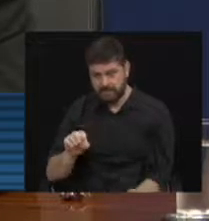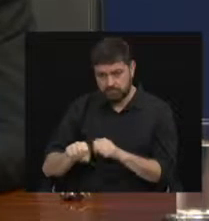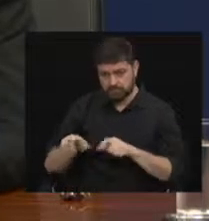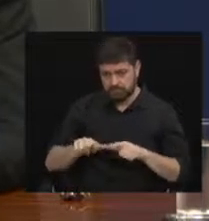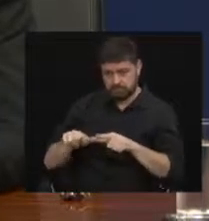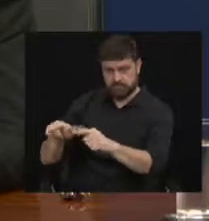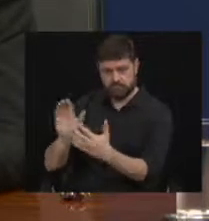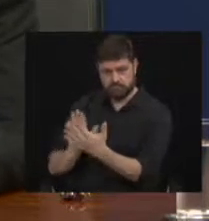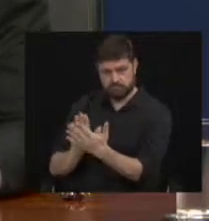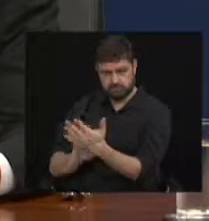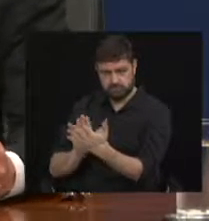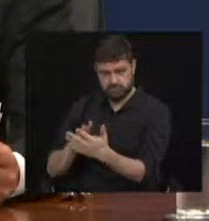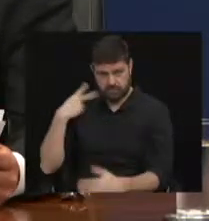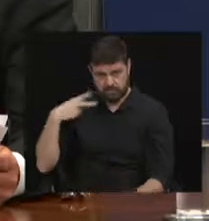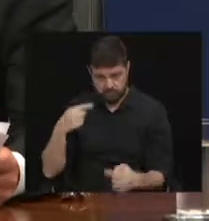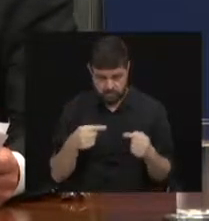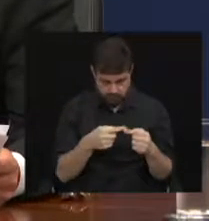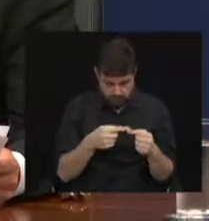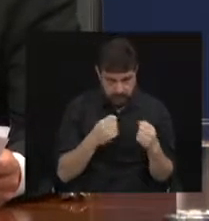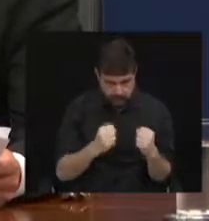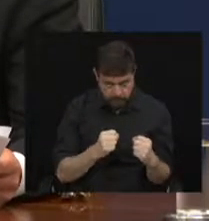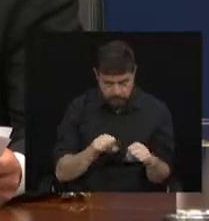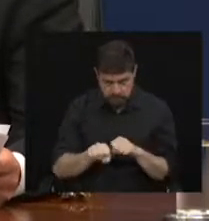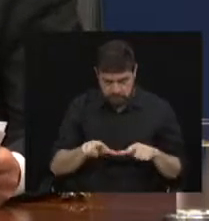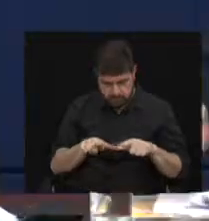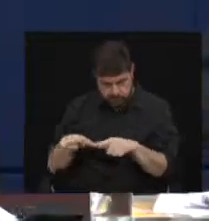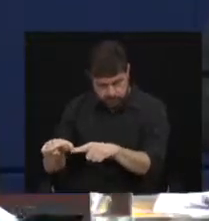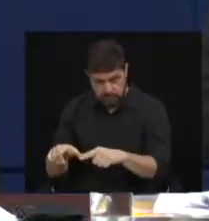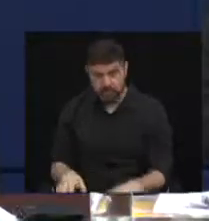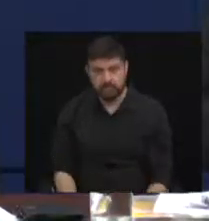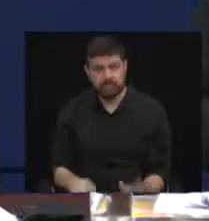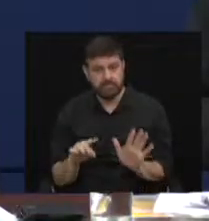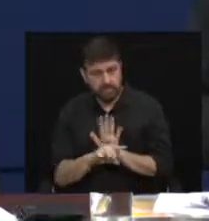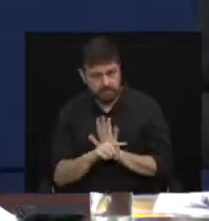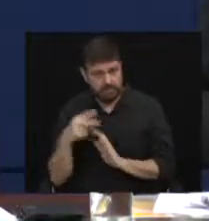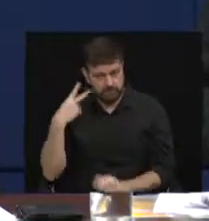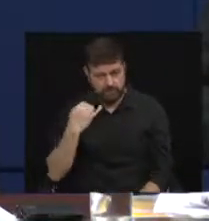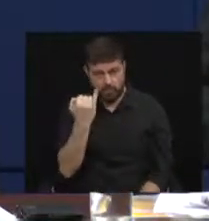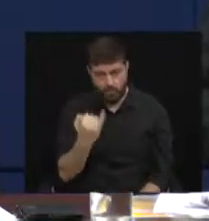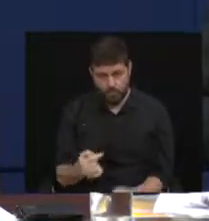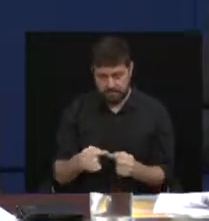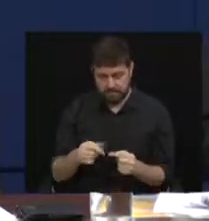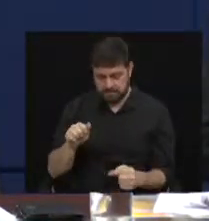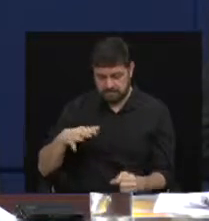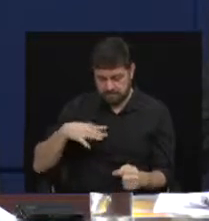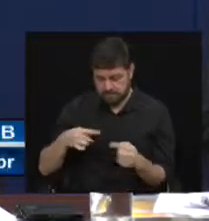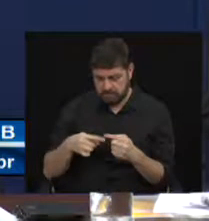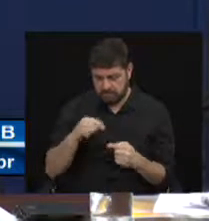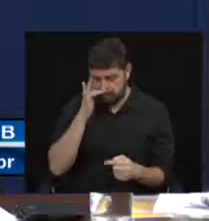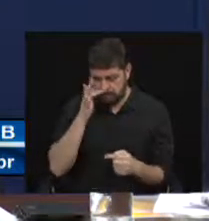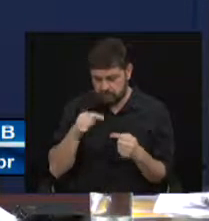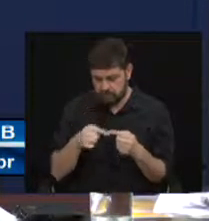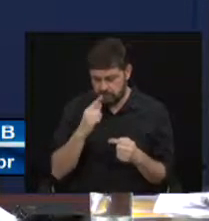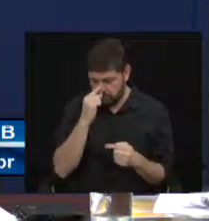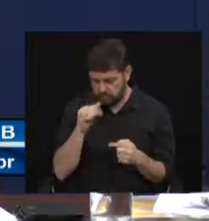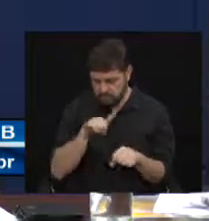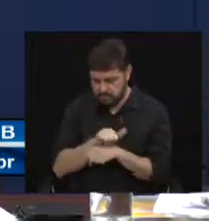21 votos favoráveis, senhor presidente. Com 21 votos, a matéria está aprovada. E tem 5 turnos únicos de discussão e votação do